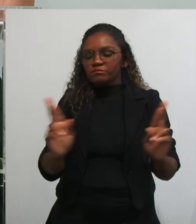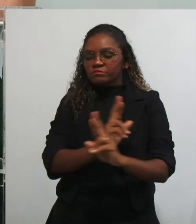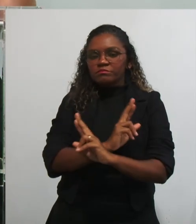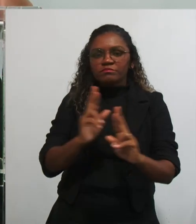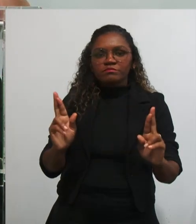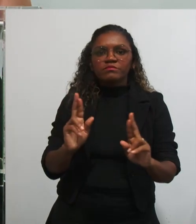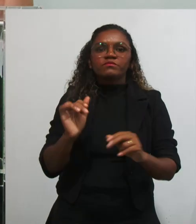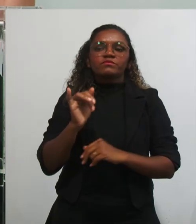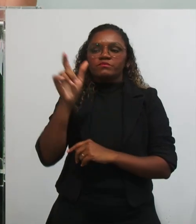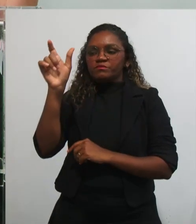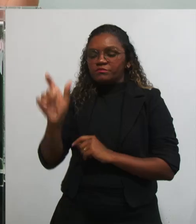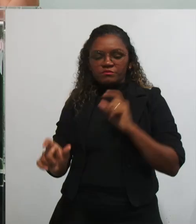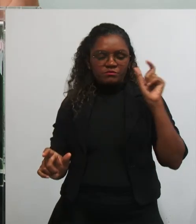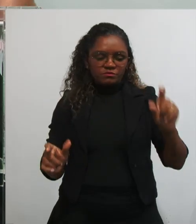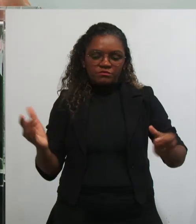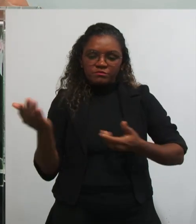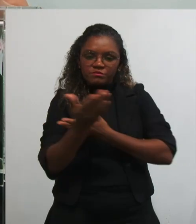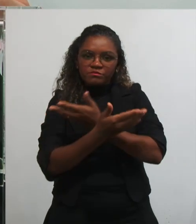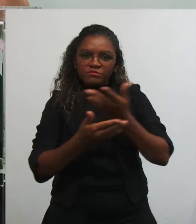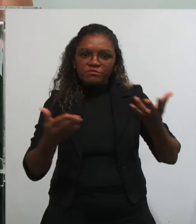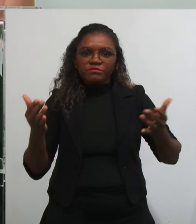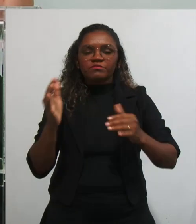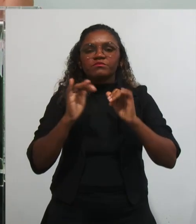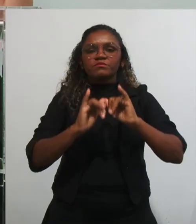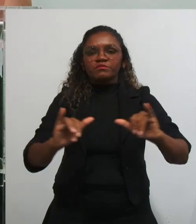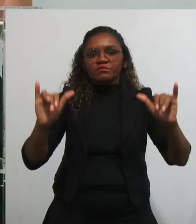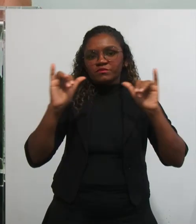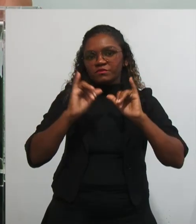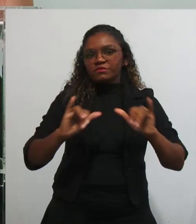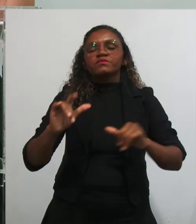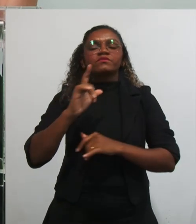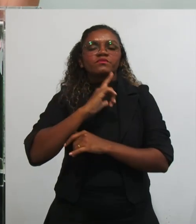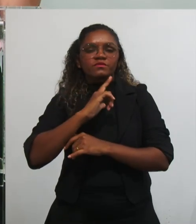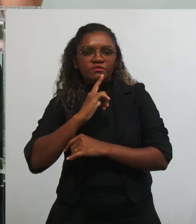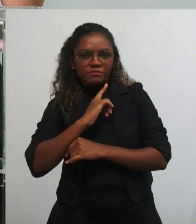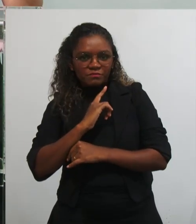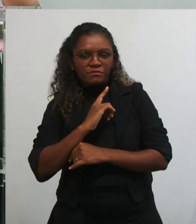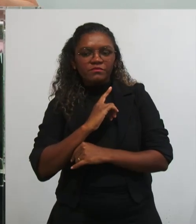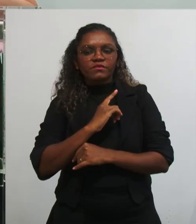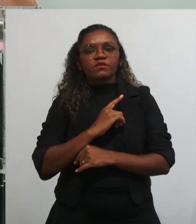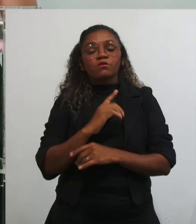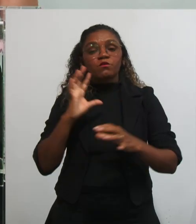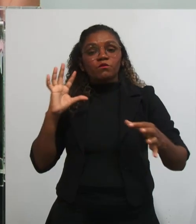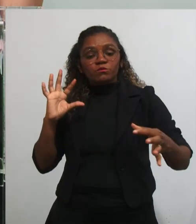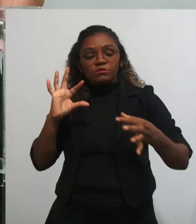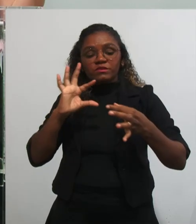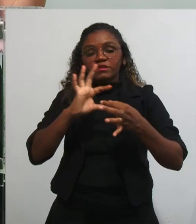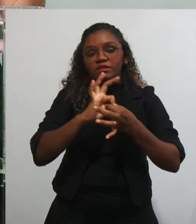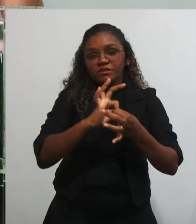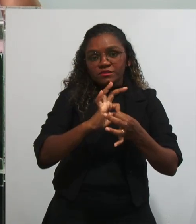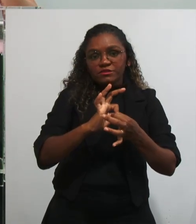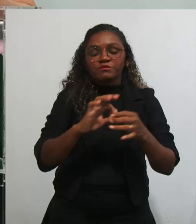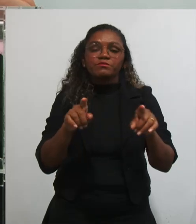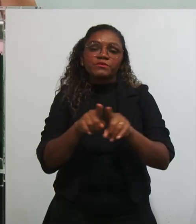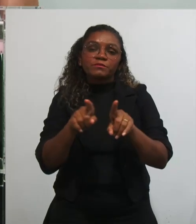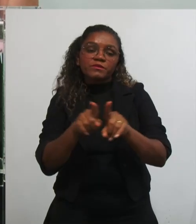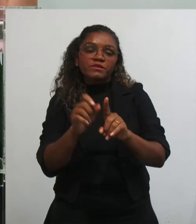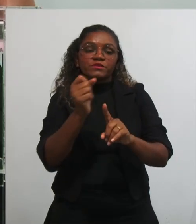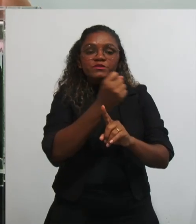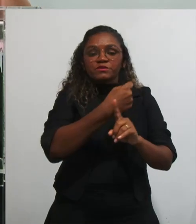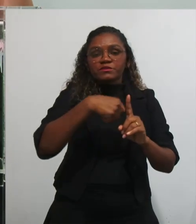os falantes no momento da enunciação, é também considerado o contexto, os aspectos